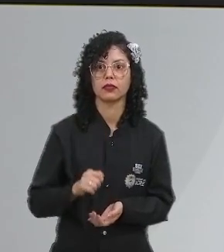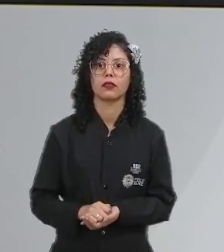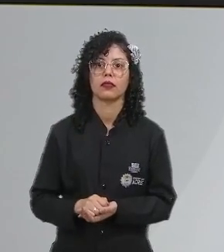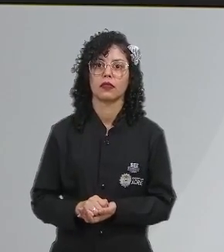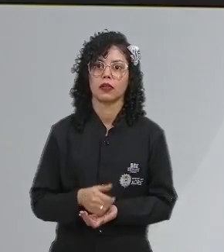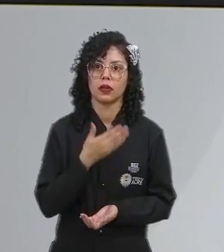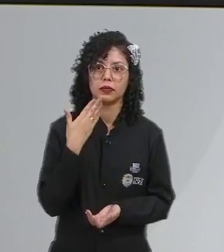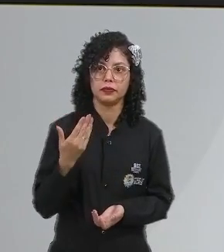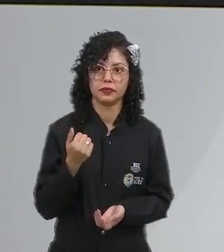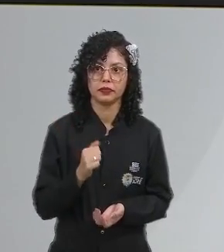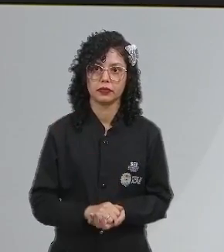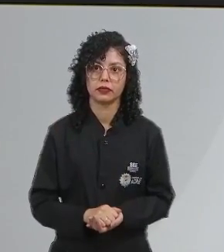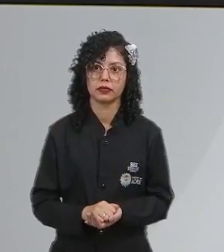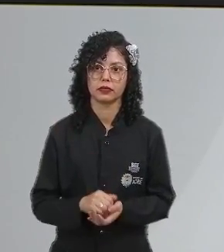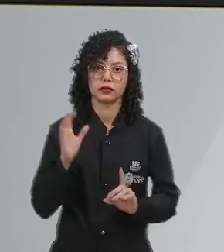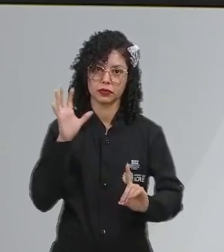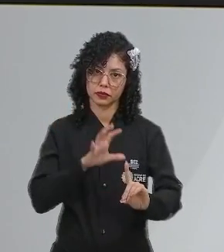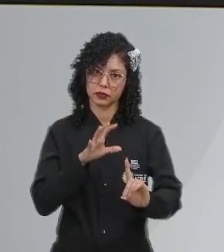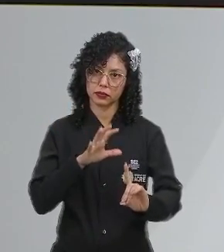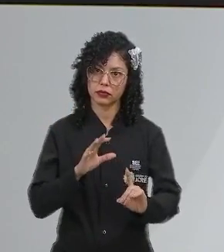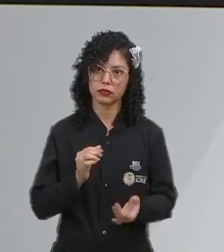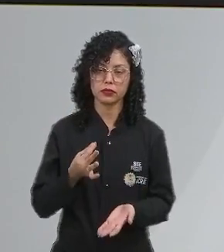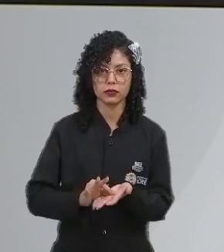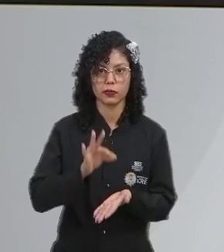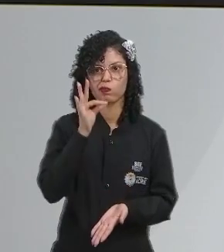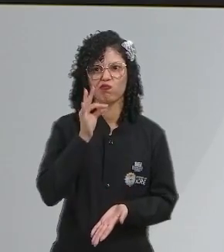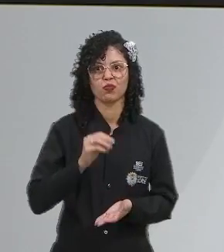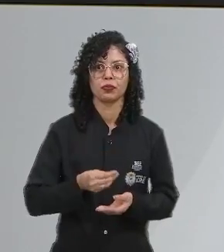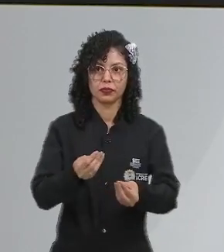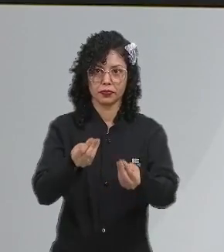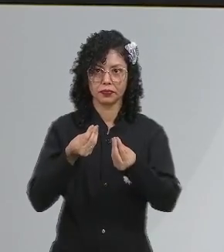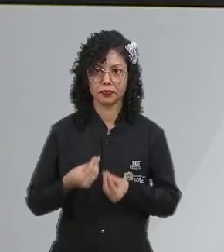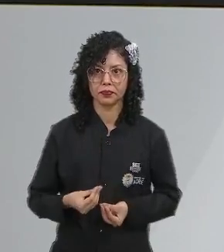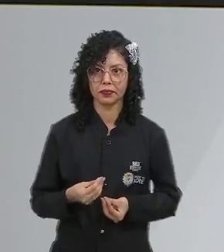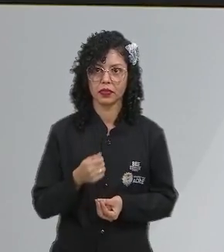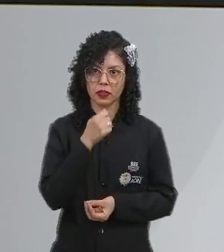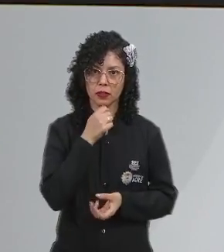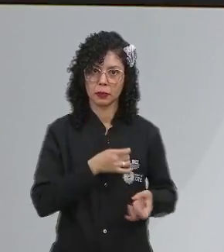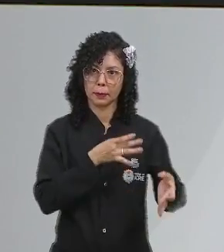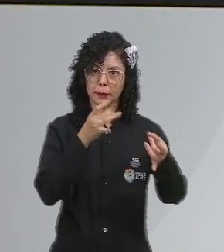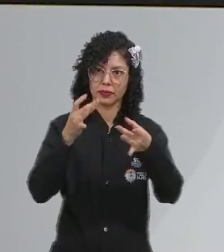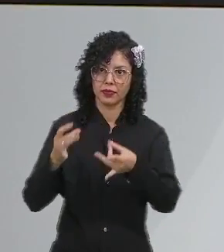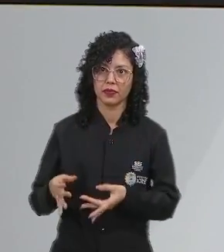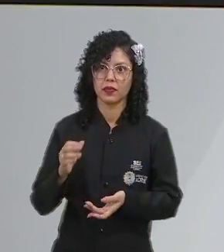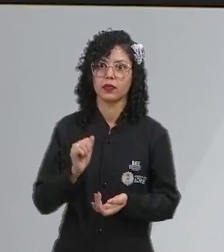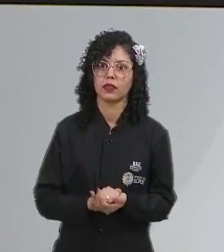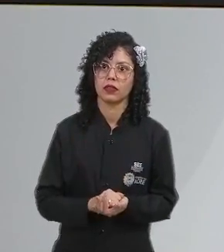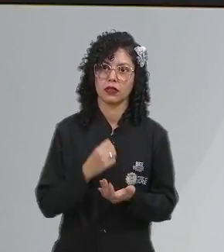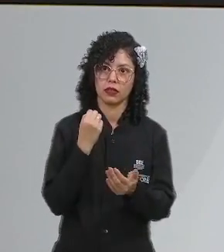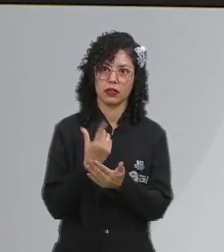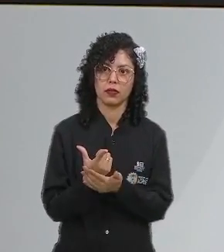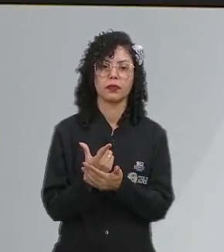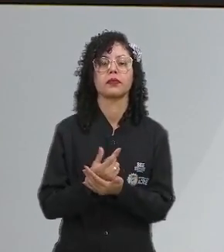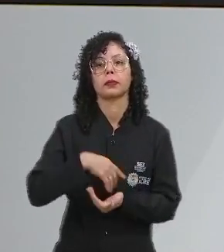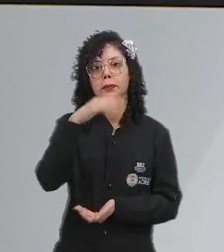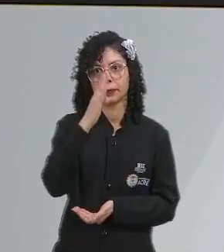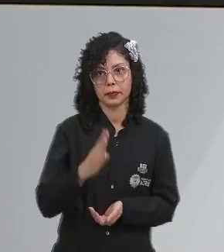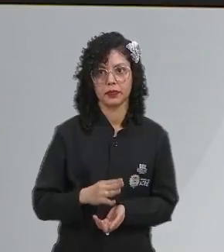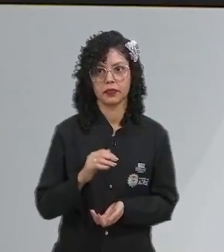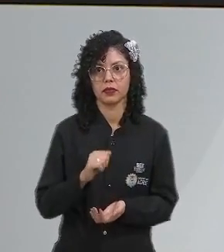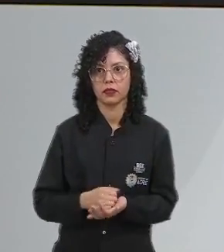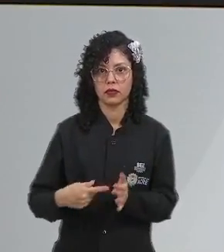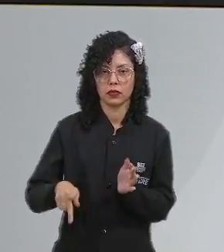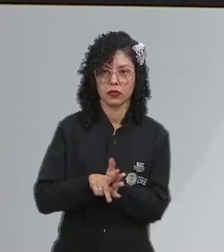decidiu incentivar, né, os cafeicultores a entregar as sacas, na verdade vender, tá? Porque o Brasil comprou essas sacas de café com